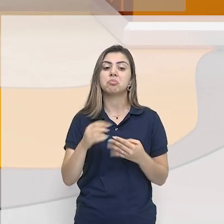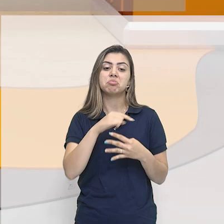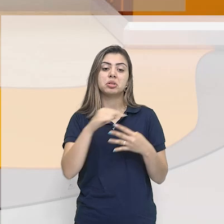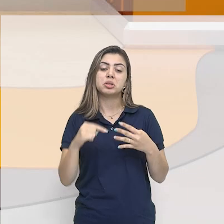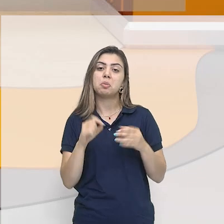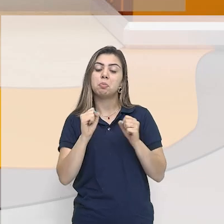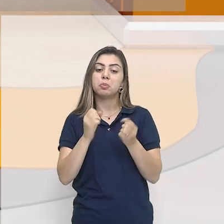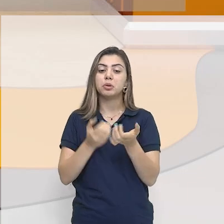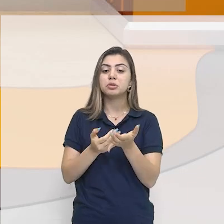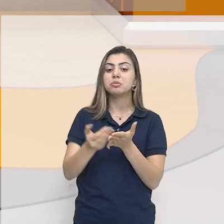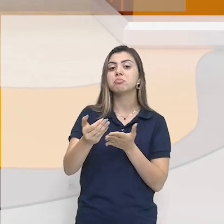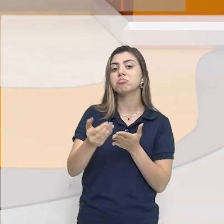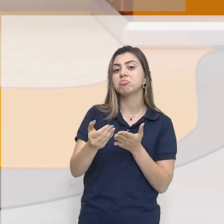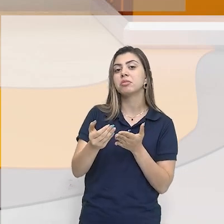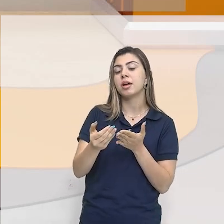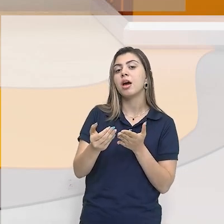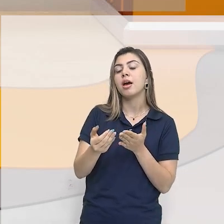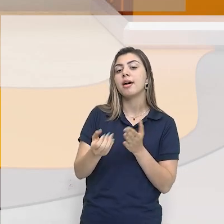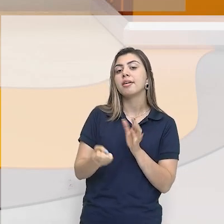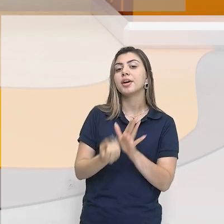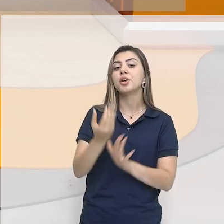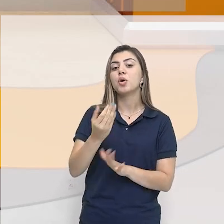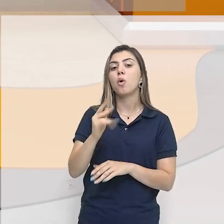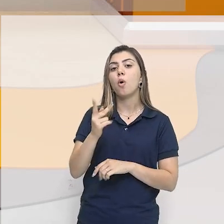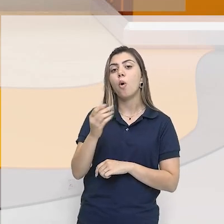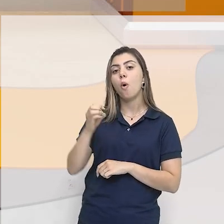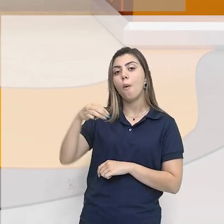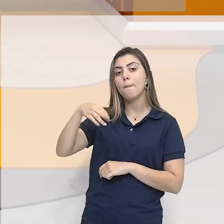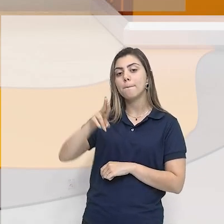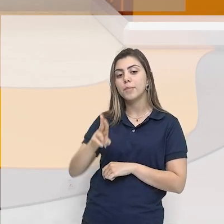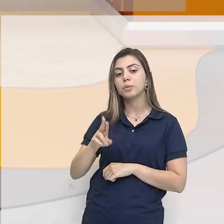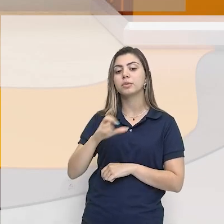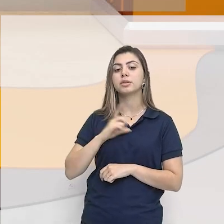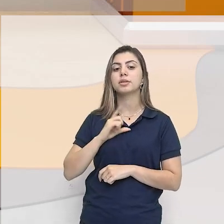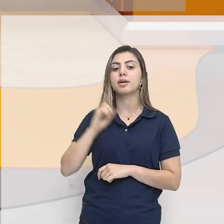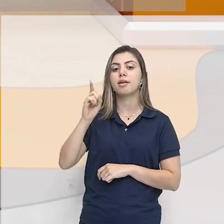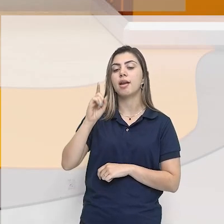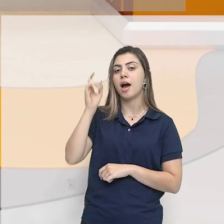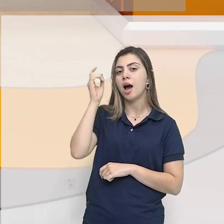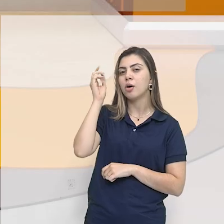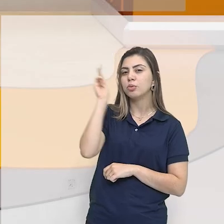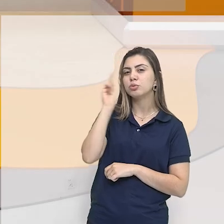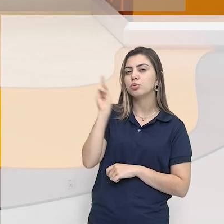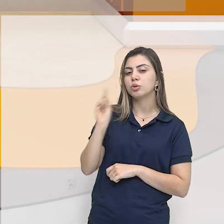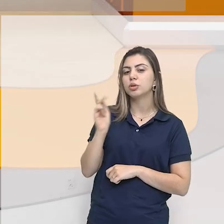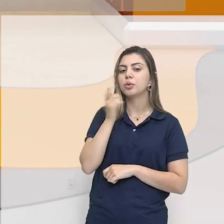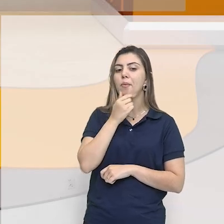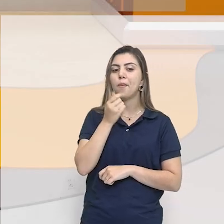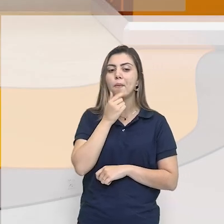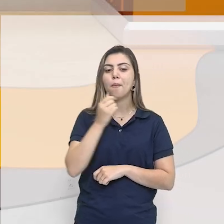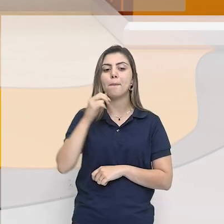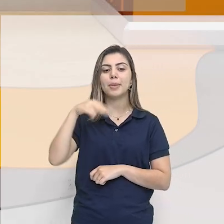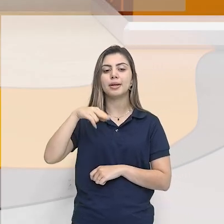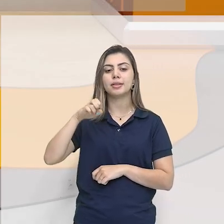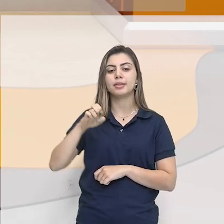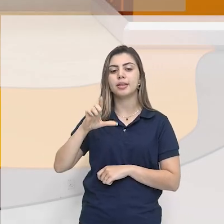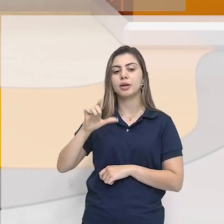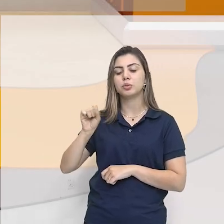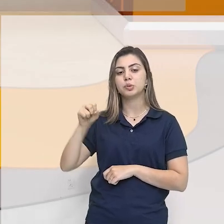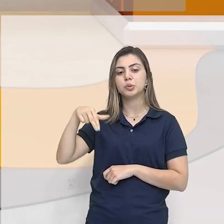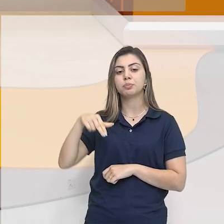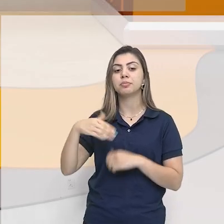originado aí o gênero Homo, é o que nos diz aí o historiador, o Nelson Pilet, tá? Por isso, muitos